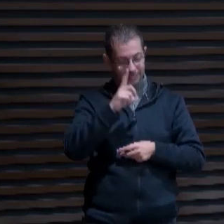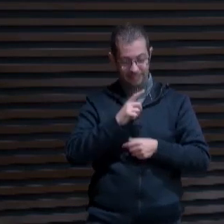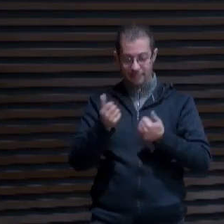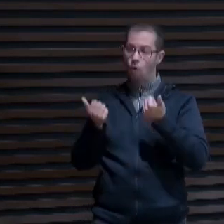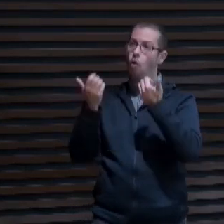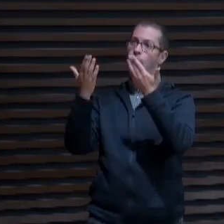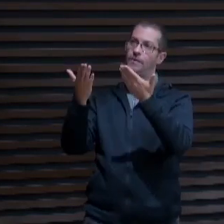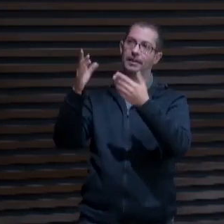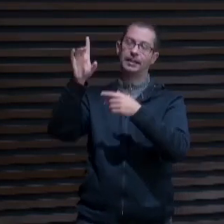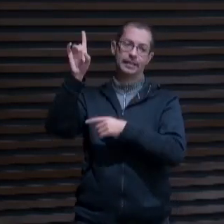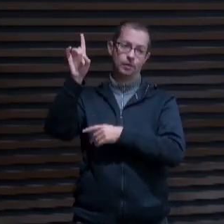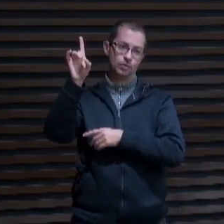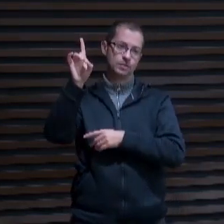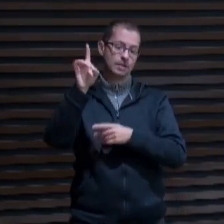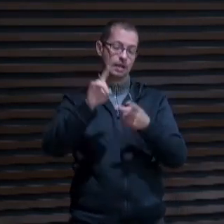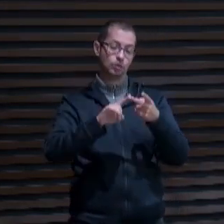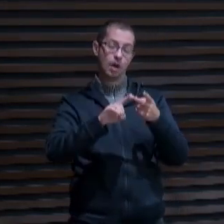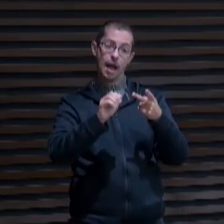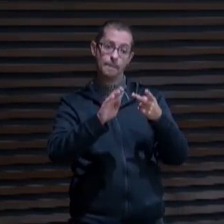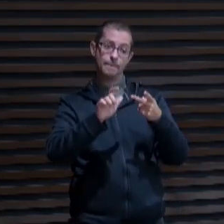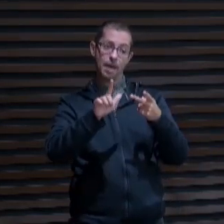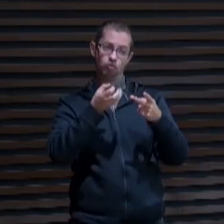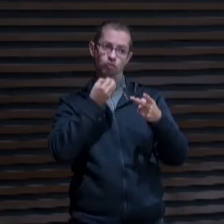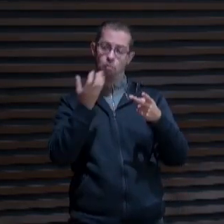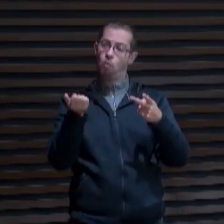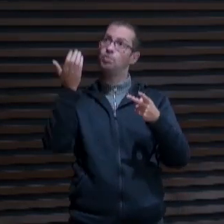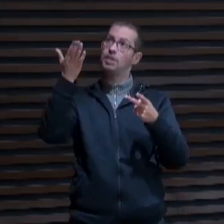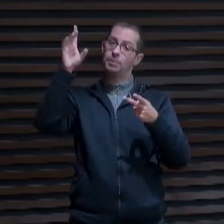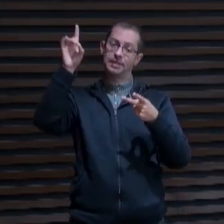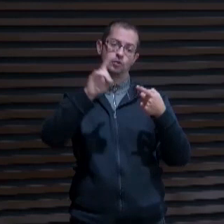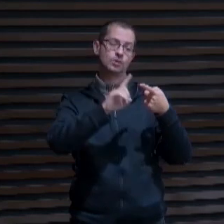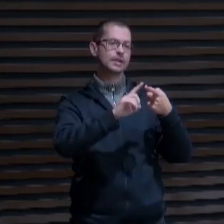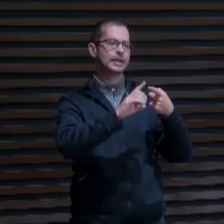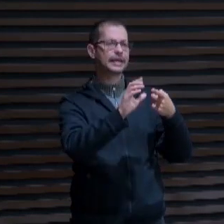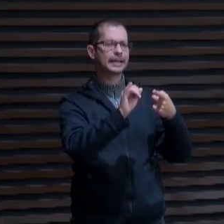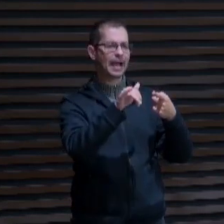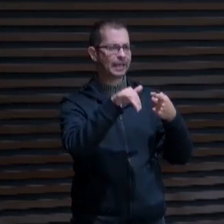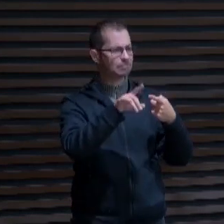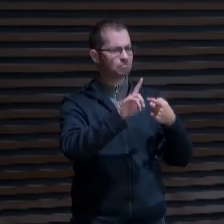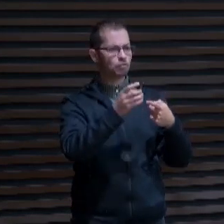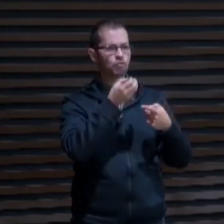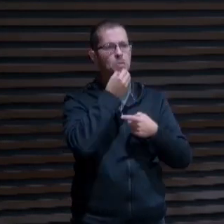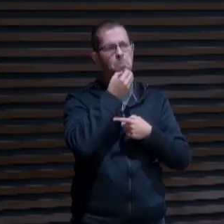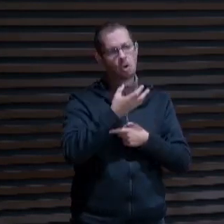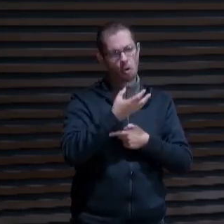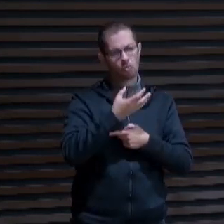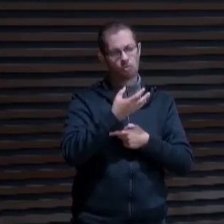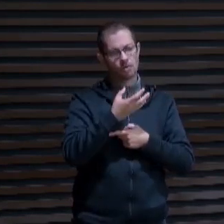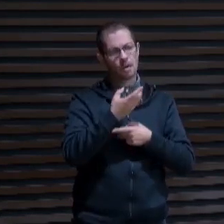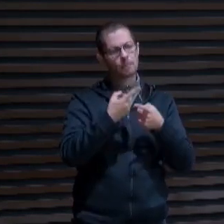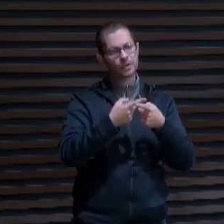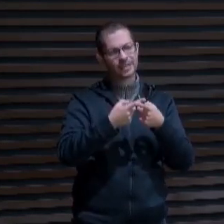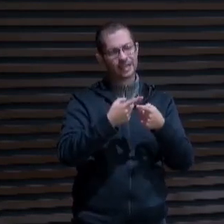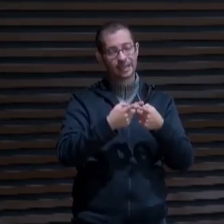A de Caim, tanto ele quanto a sua oferta não foram agradáveis a Deus? Você sabe por quê? Por que Deus